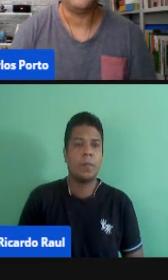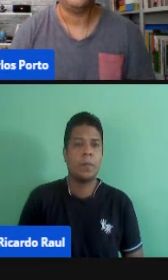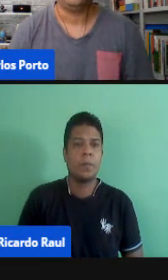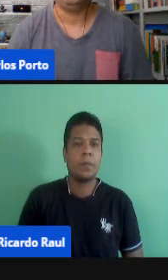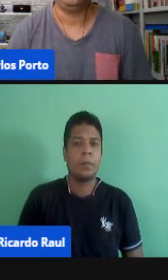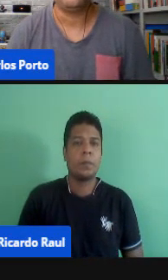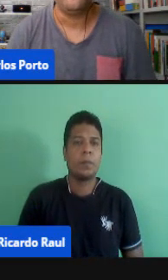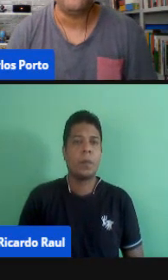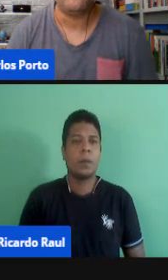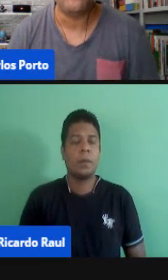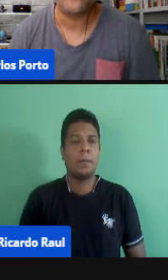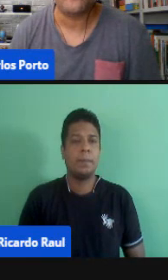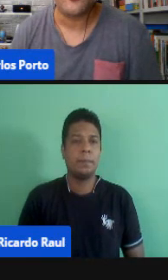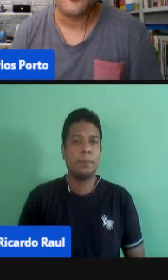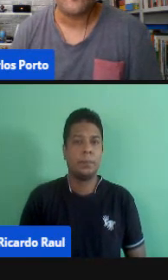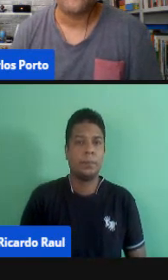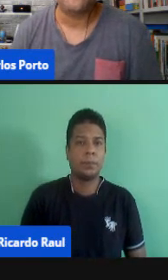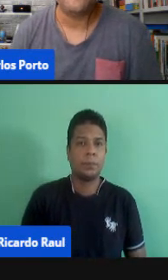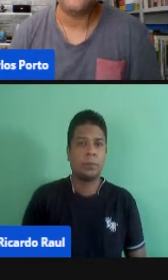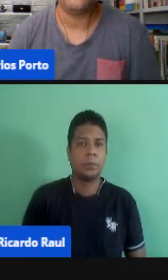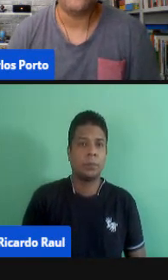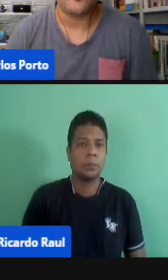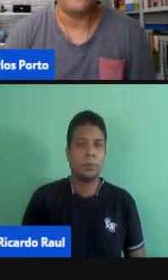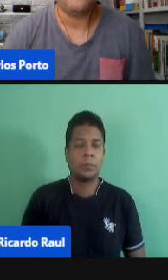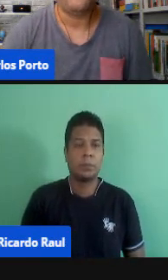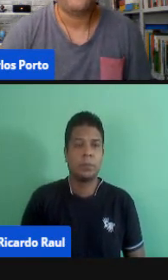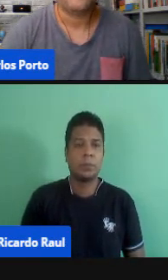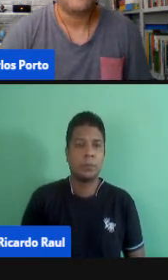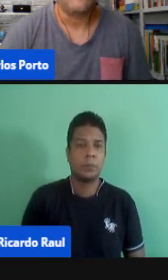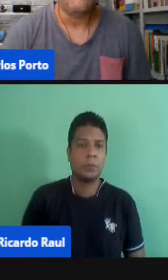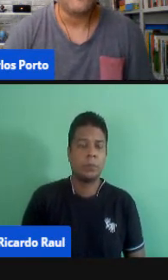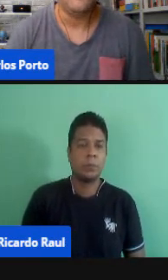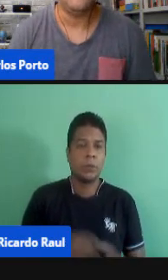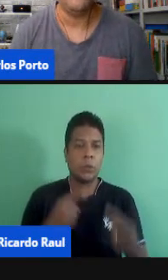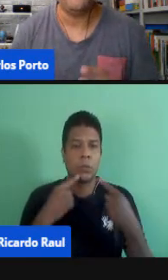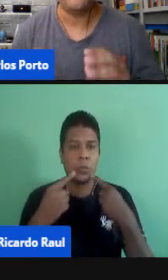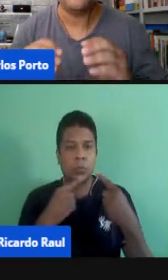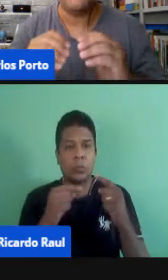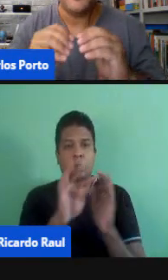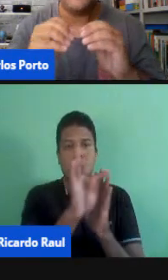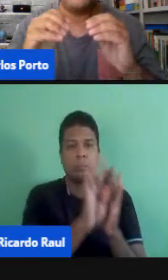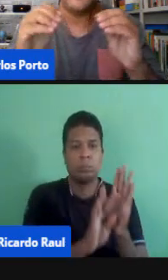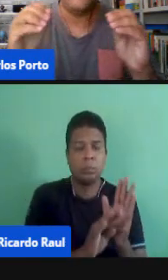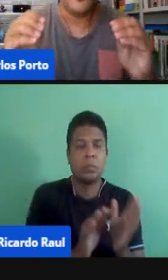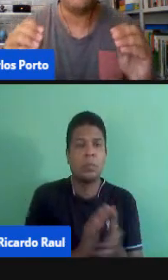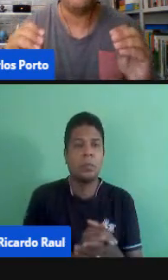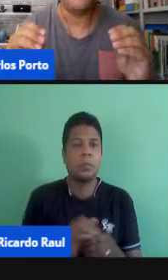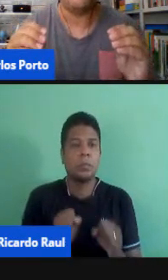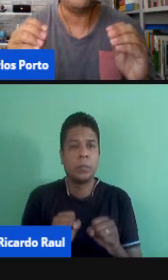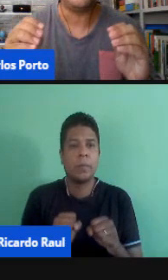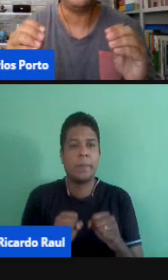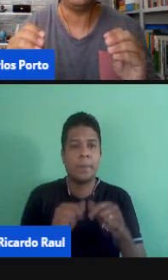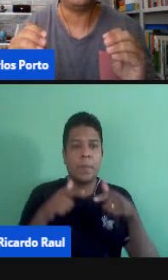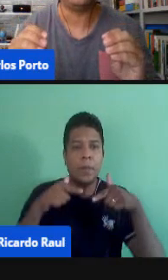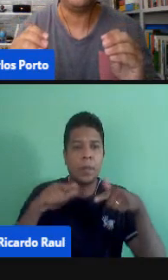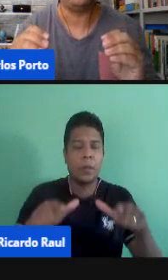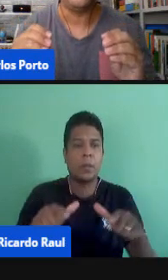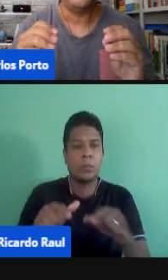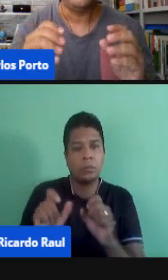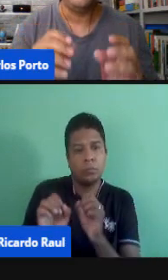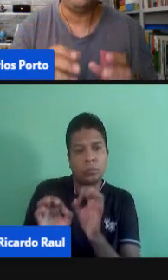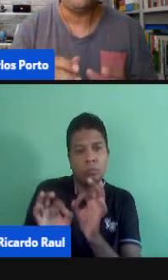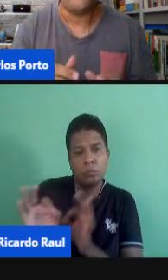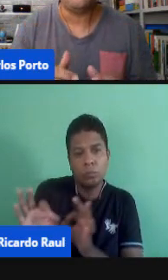isso. Discurso textual. Então, eu posso trabalhar essa linguagem de uma